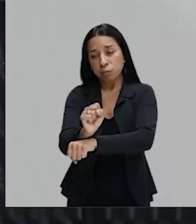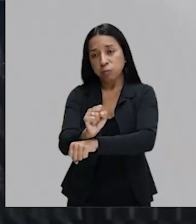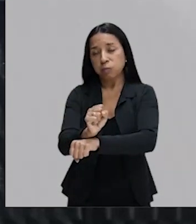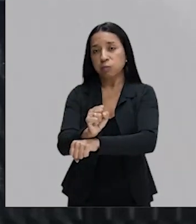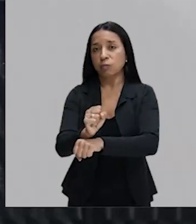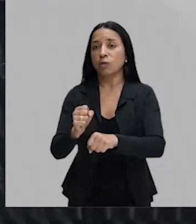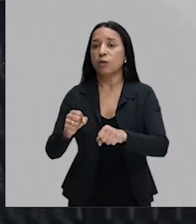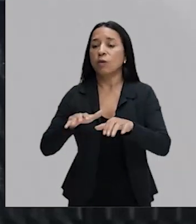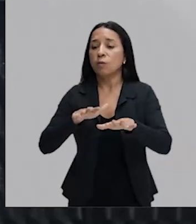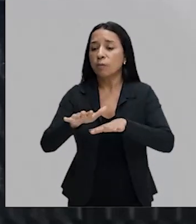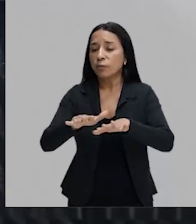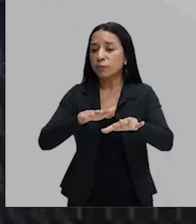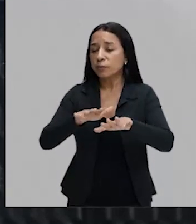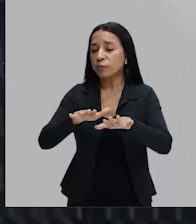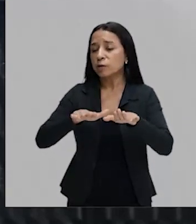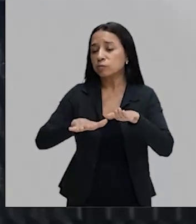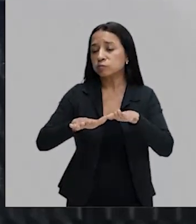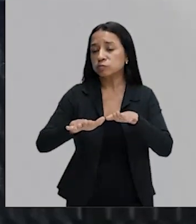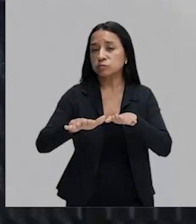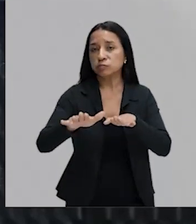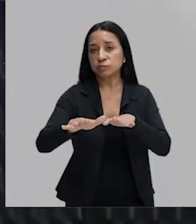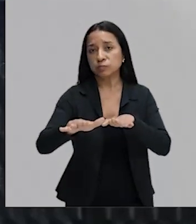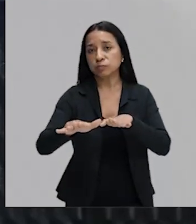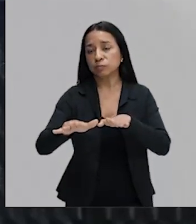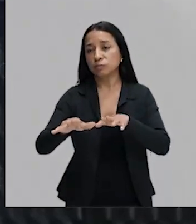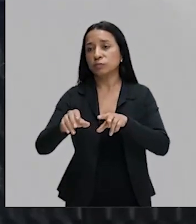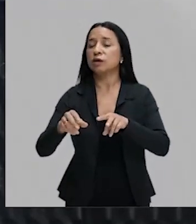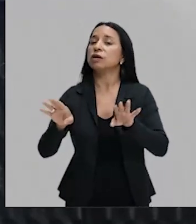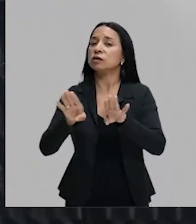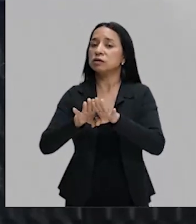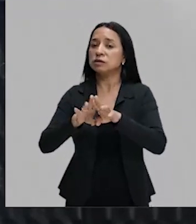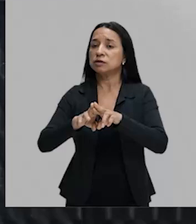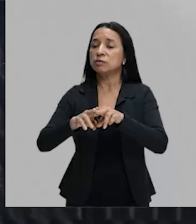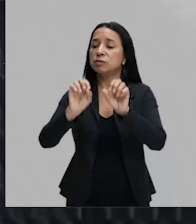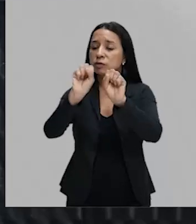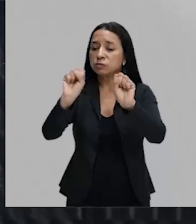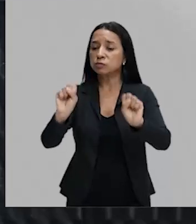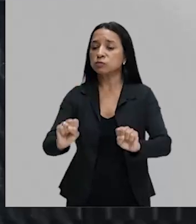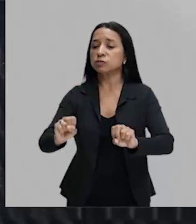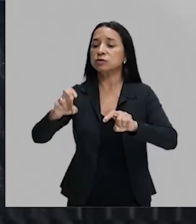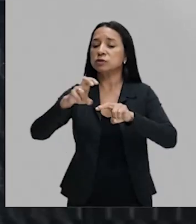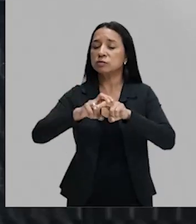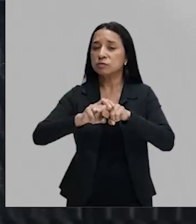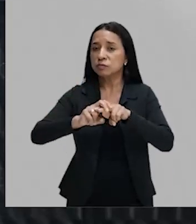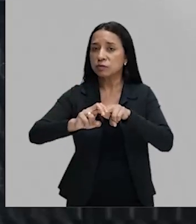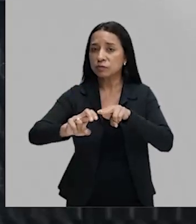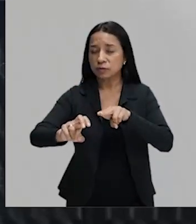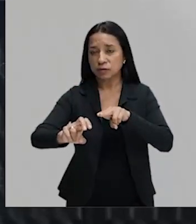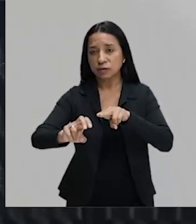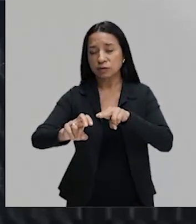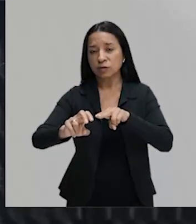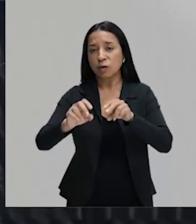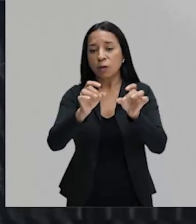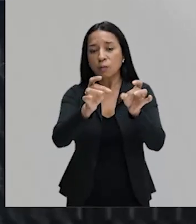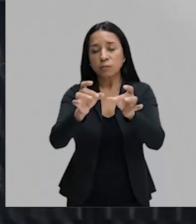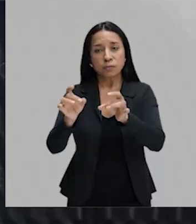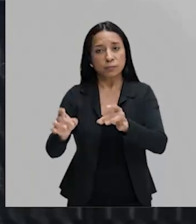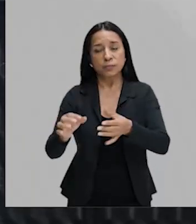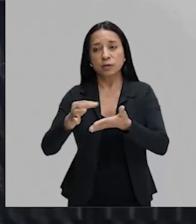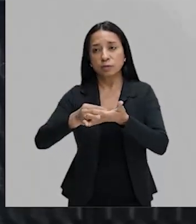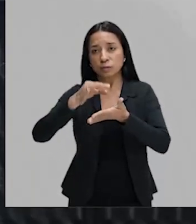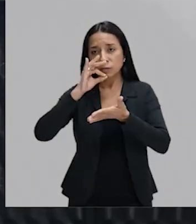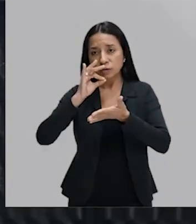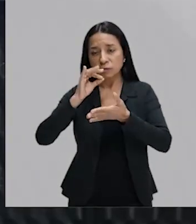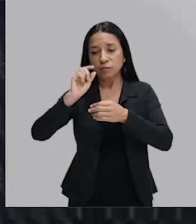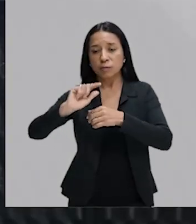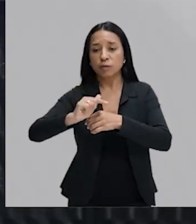carência do sistema ferroviário, de carência do sistema portuário. Então, escoar o café para o